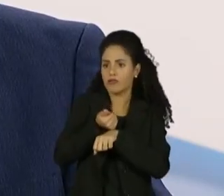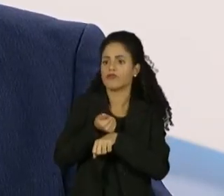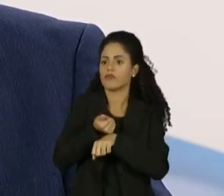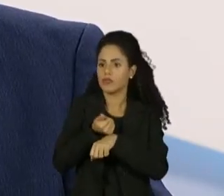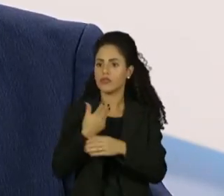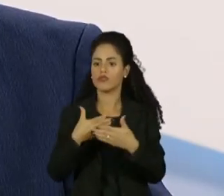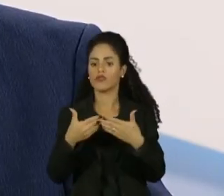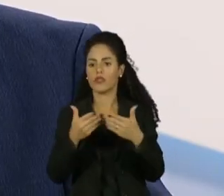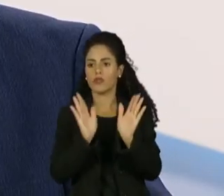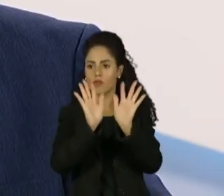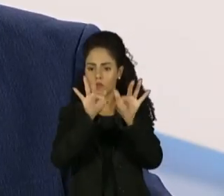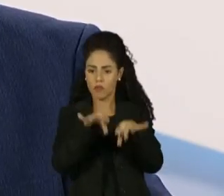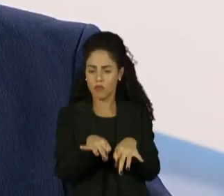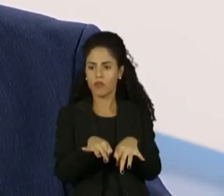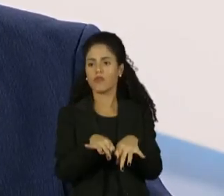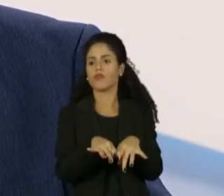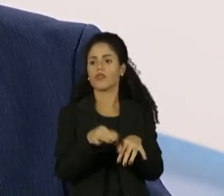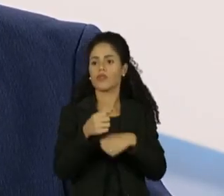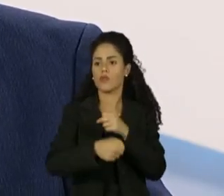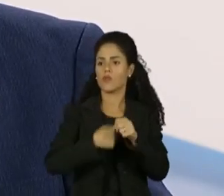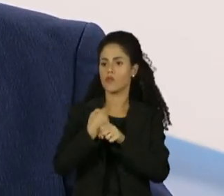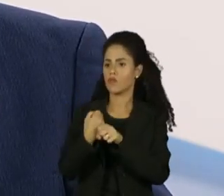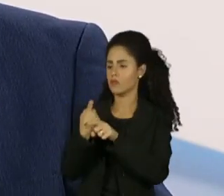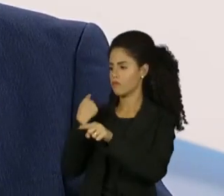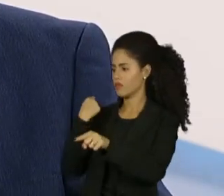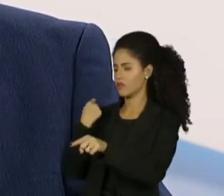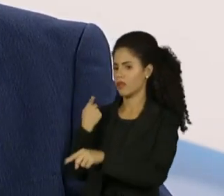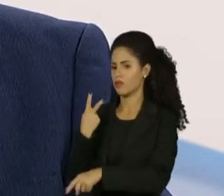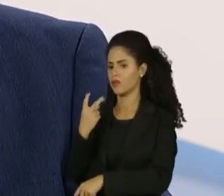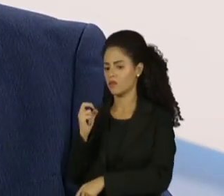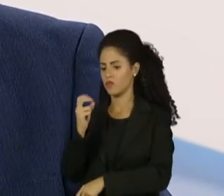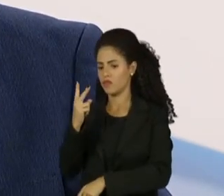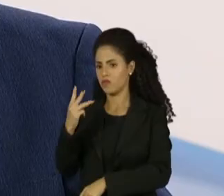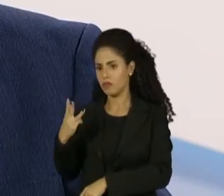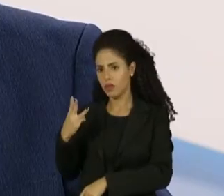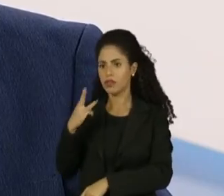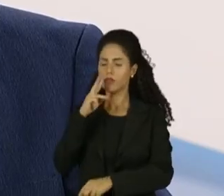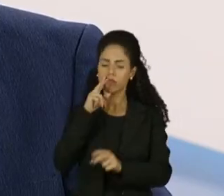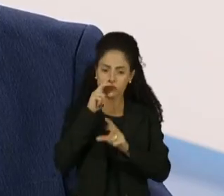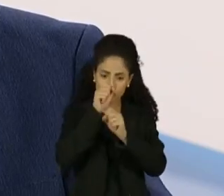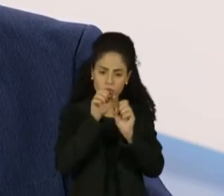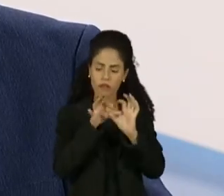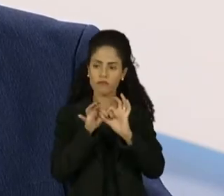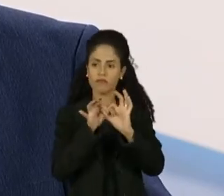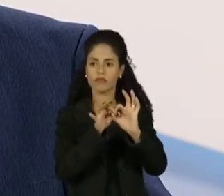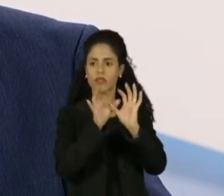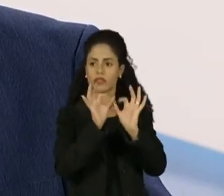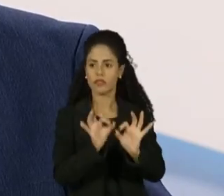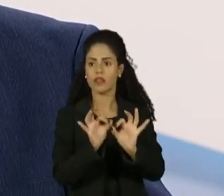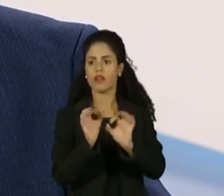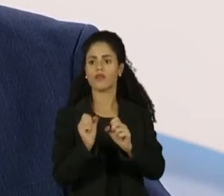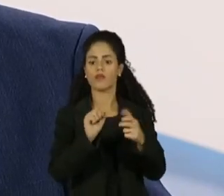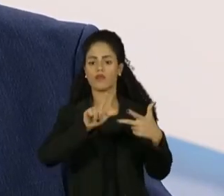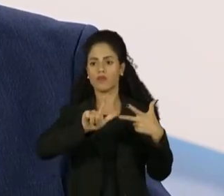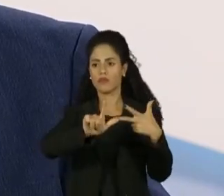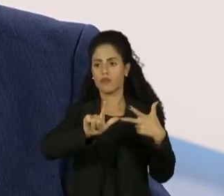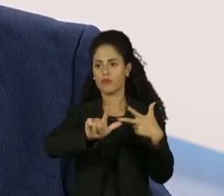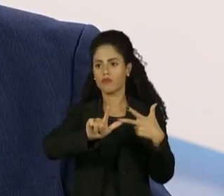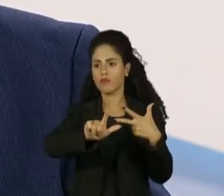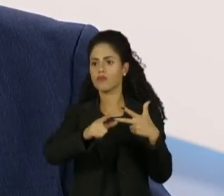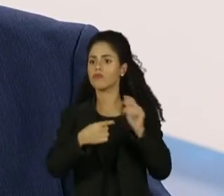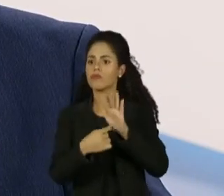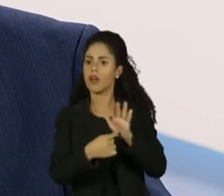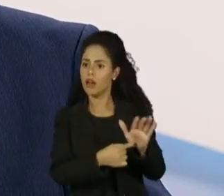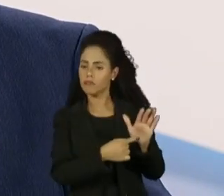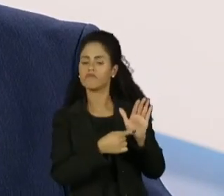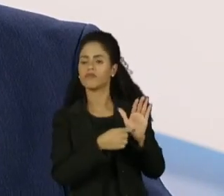né, do fim do período legislativo do ano passado, ou seja, o fortalecimento e a afirmação do poder legislativo que representa a